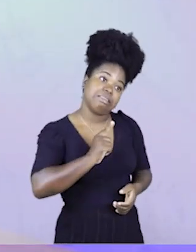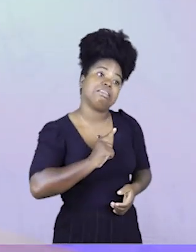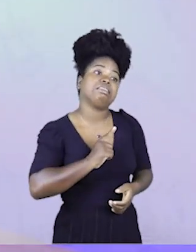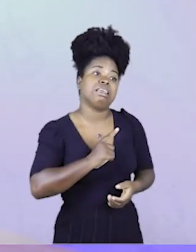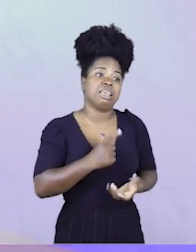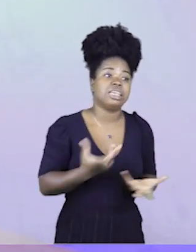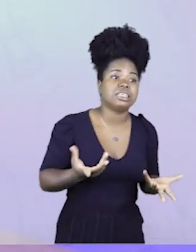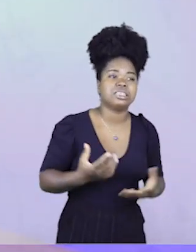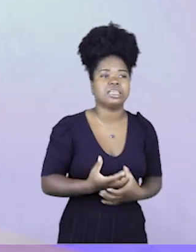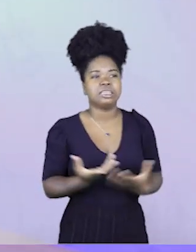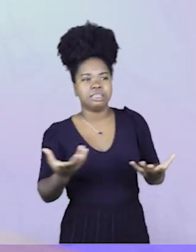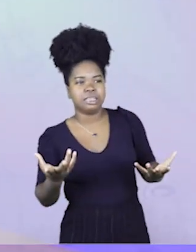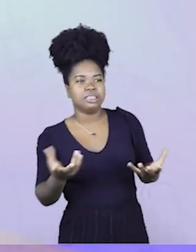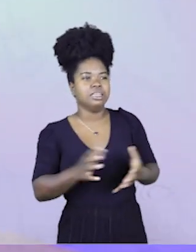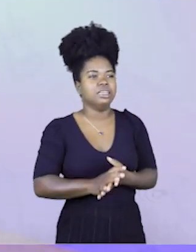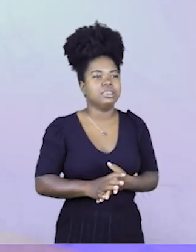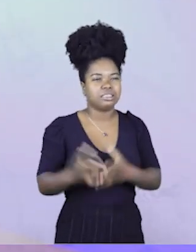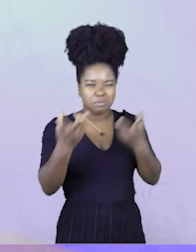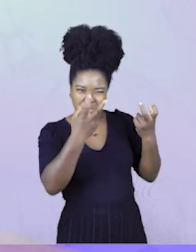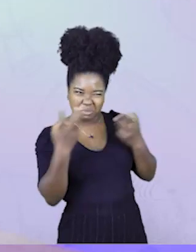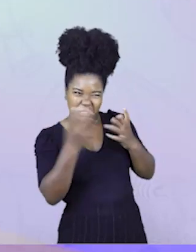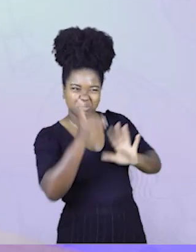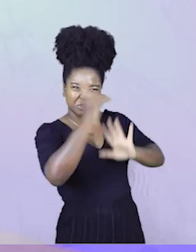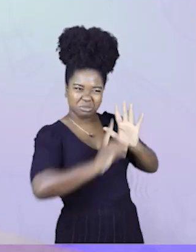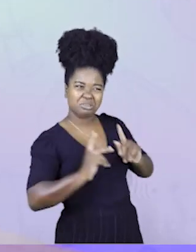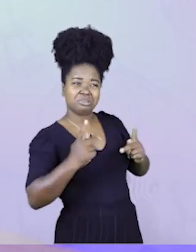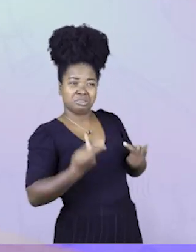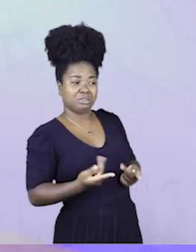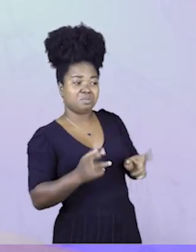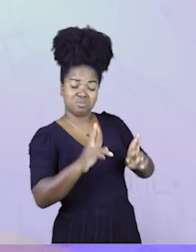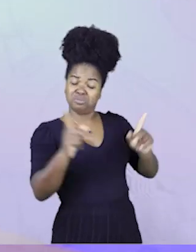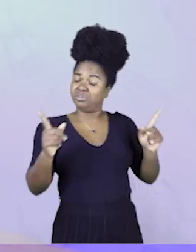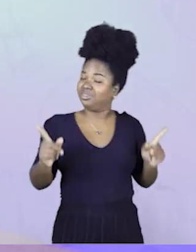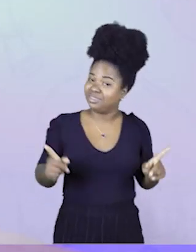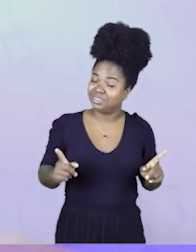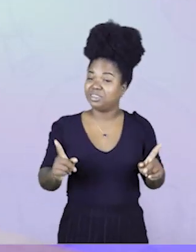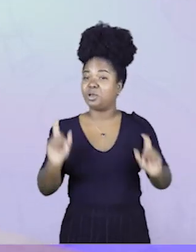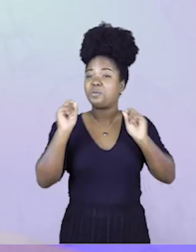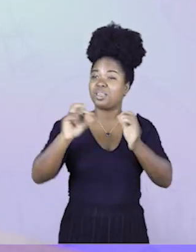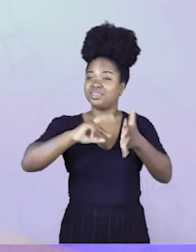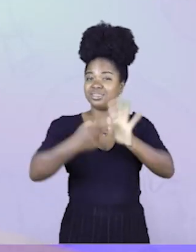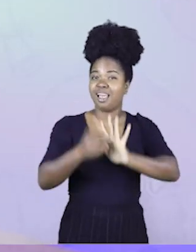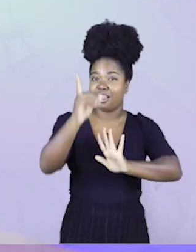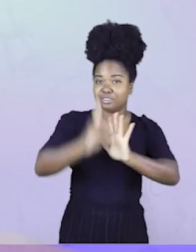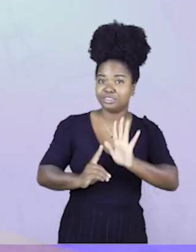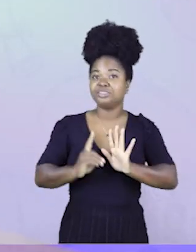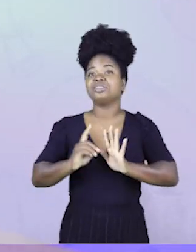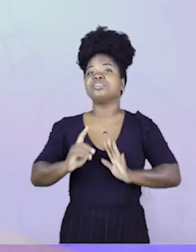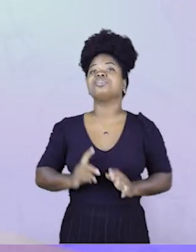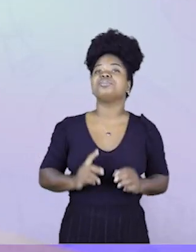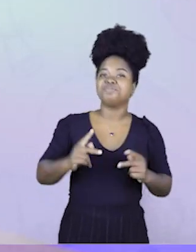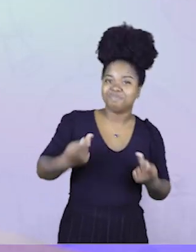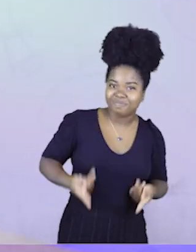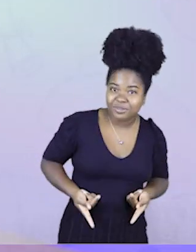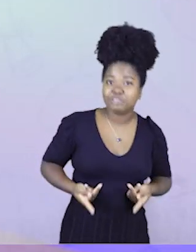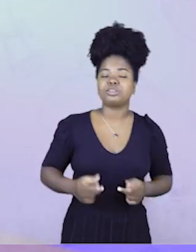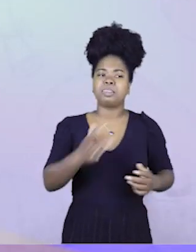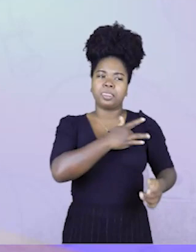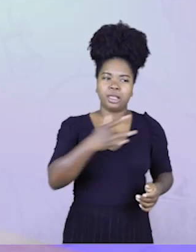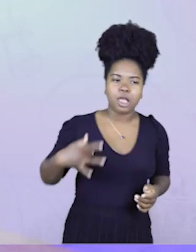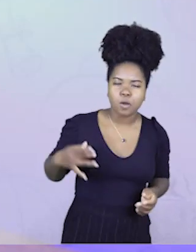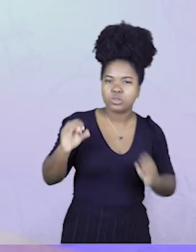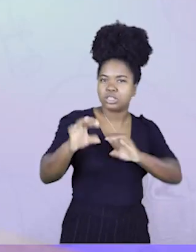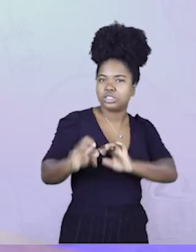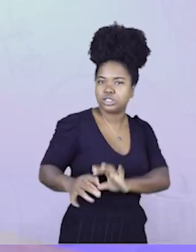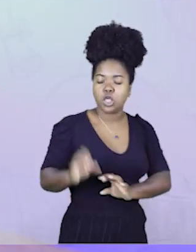humanos, né? Eu acho que a maioria das pessoas tem uma ideia muito diferente do que realmente é os direitos humanos, né? Que parte desse princípio da saúde, da educação, não é